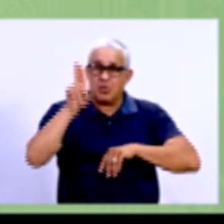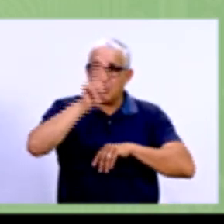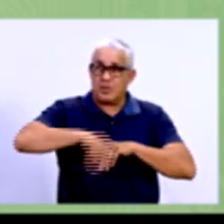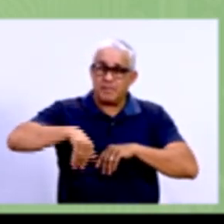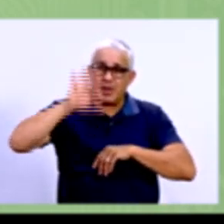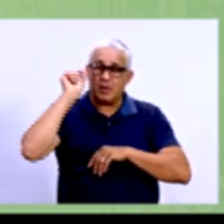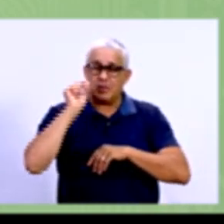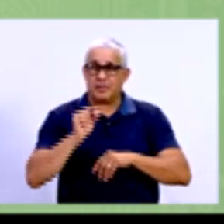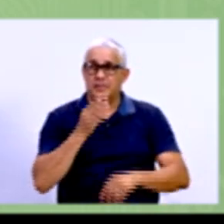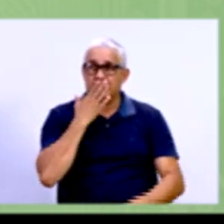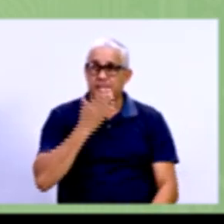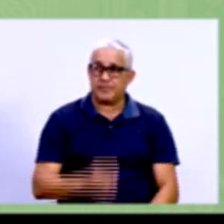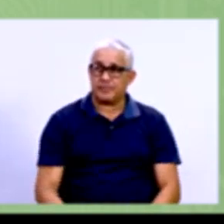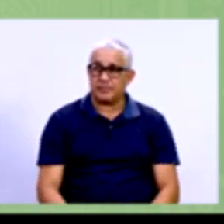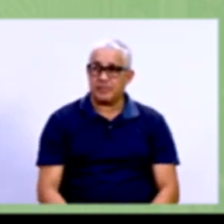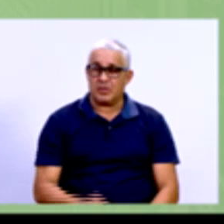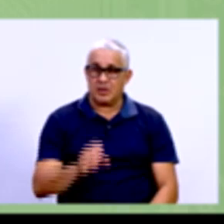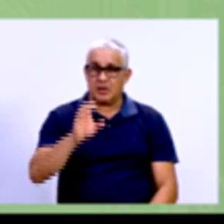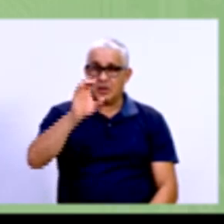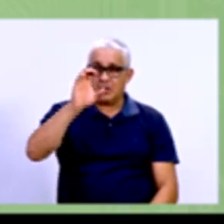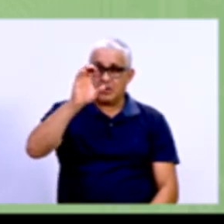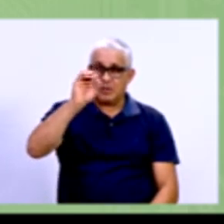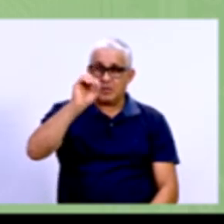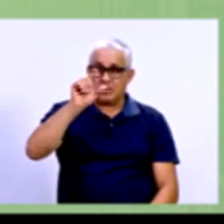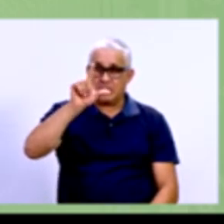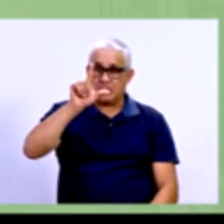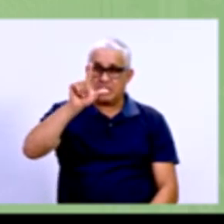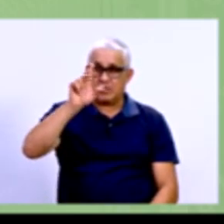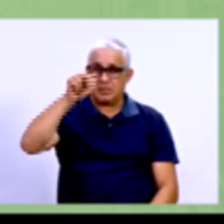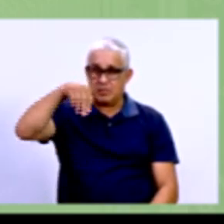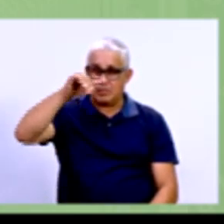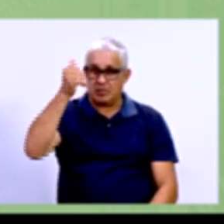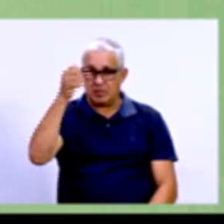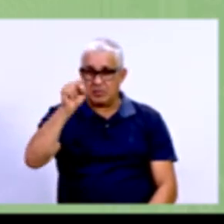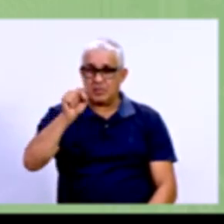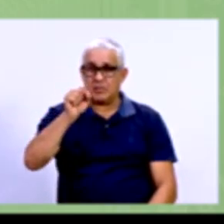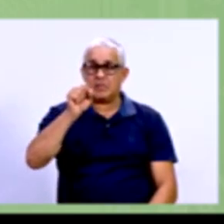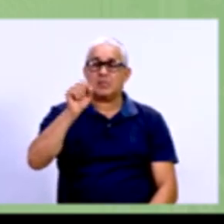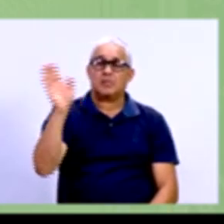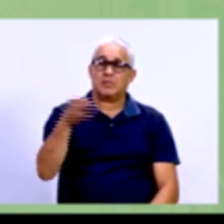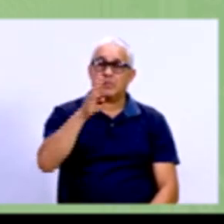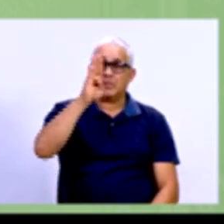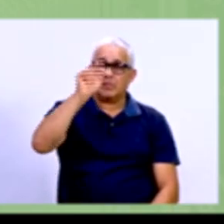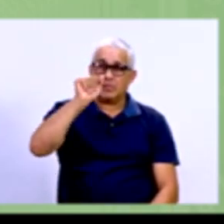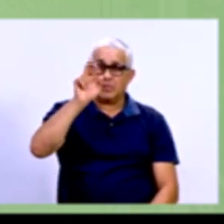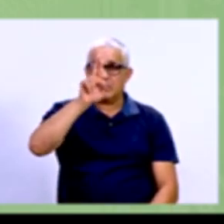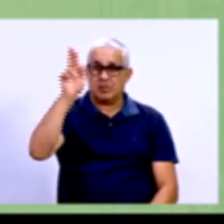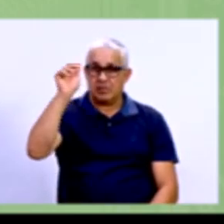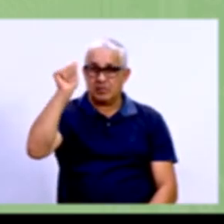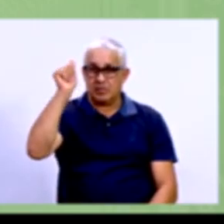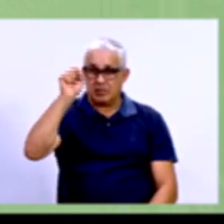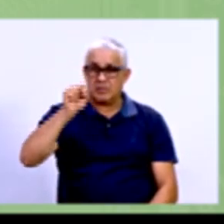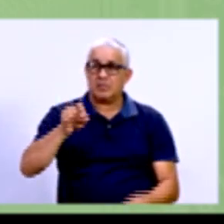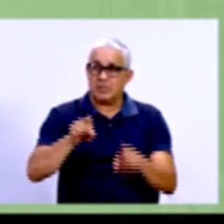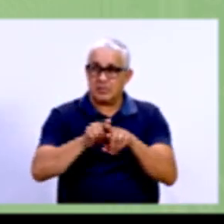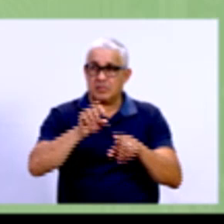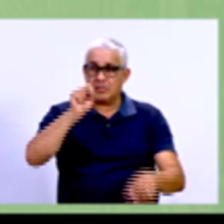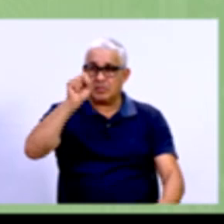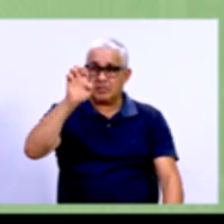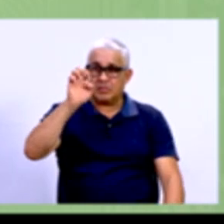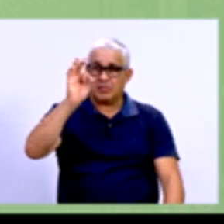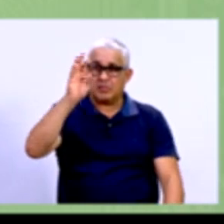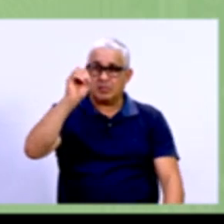utilizados são gráfico de colunas, né? Gráfico de barras, gráfico de setores, que é o que nós falamos